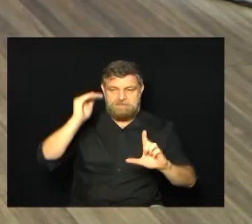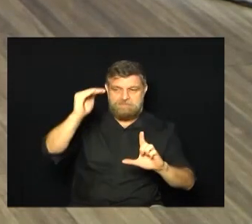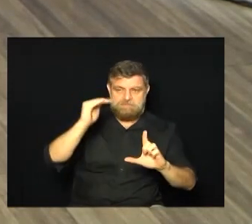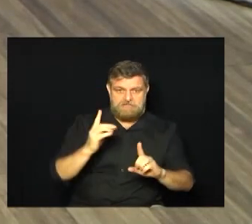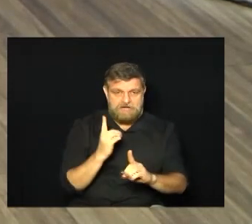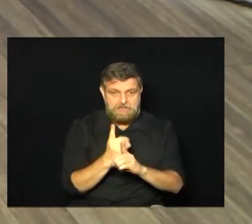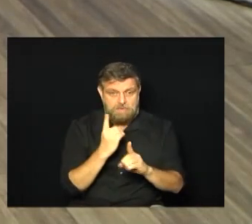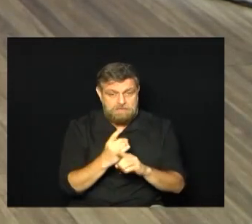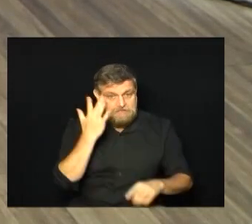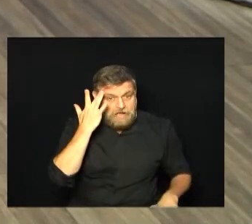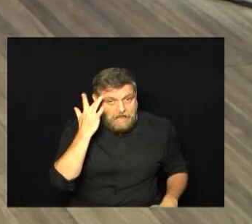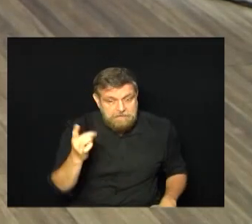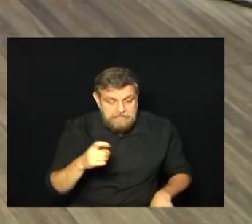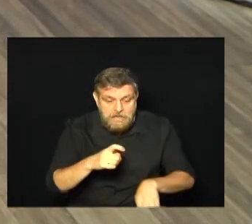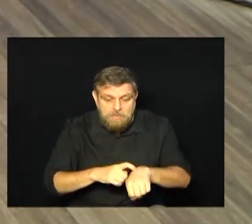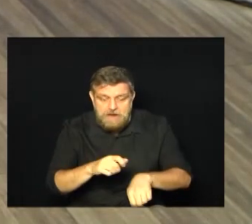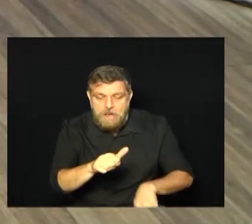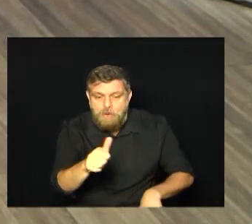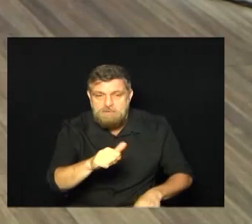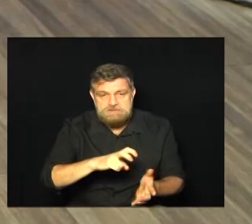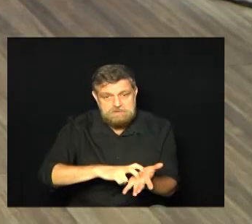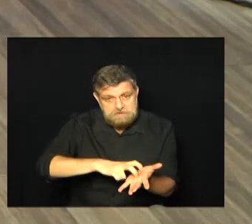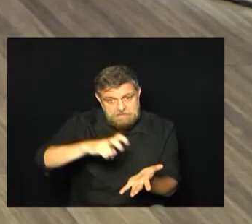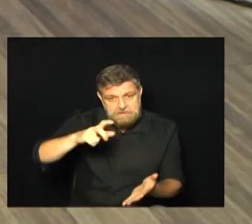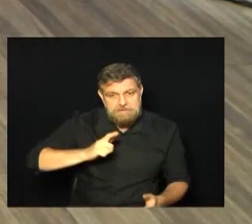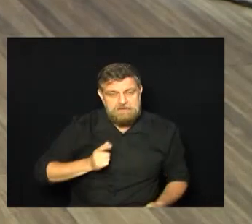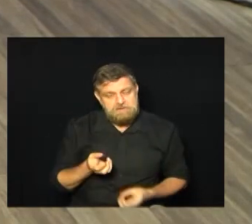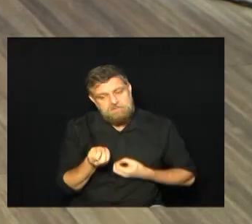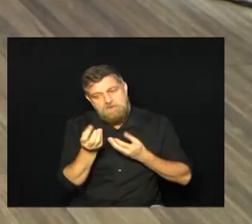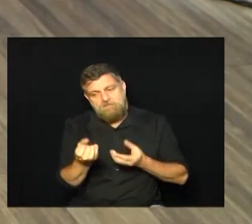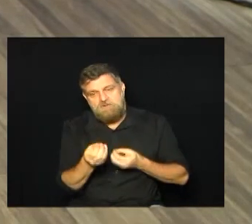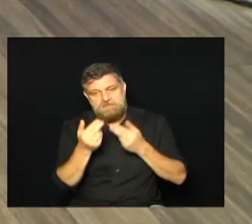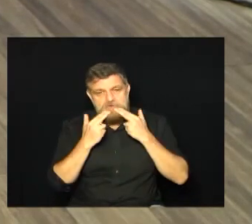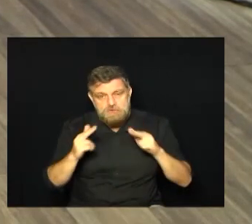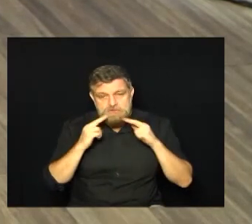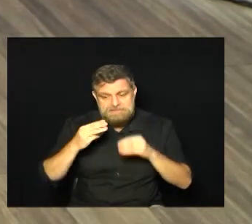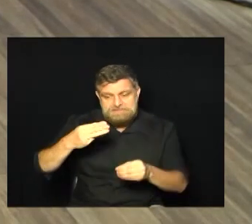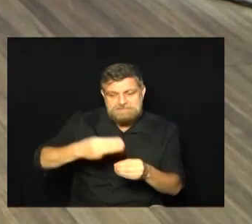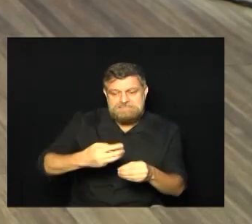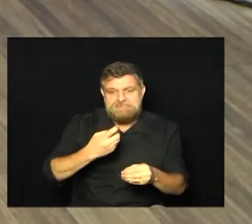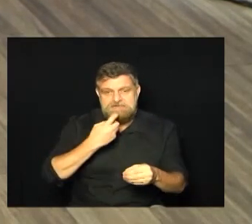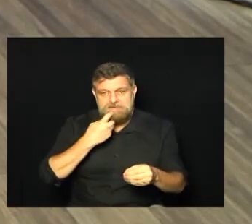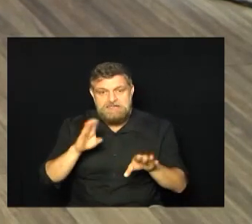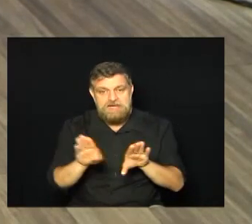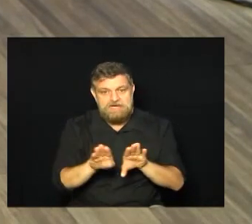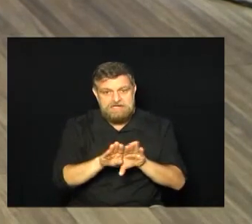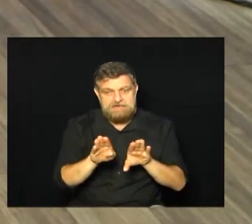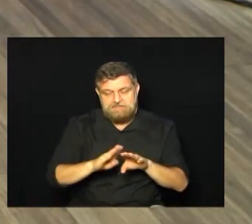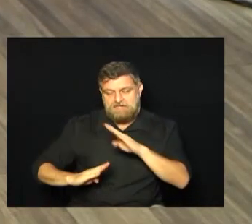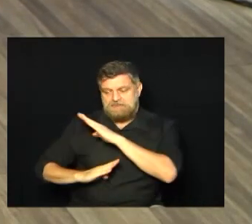nos vemos amanhã às 11 horas da manhã com muitas notícias da cidade de Campinas e também aqui do